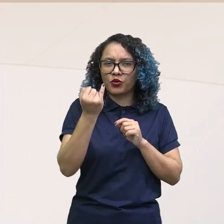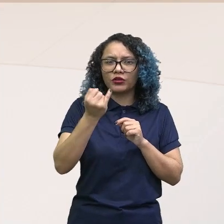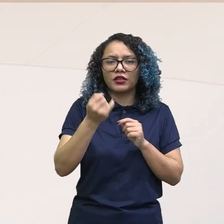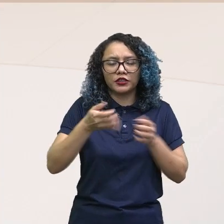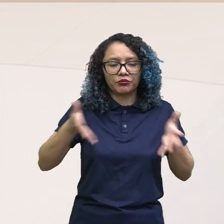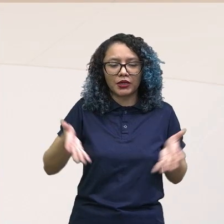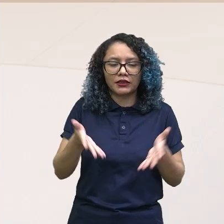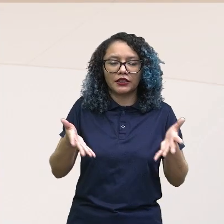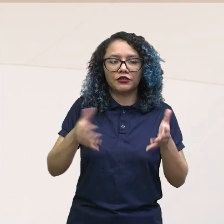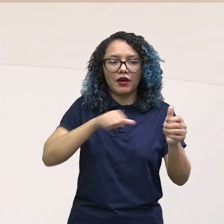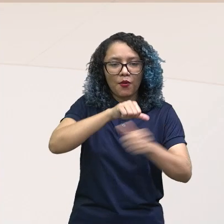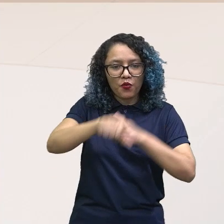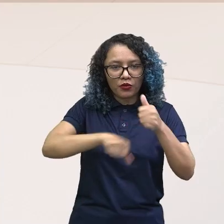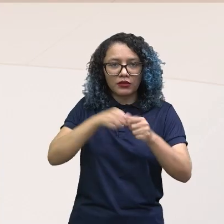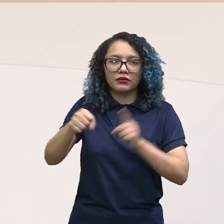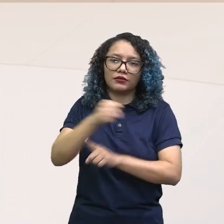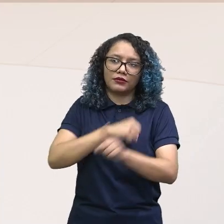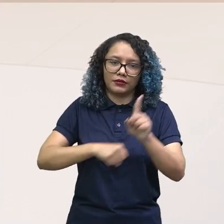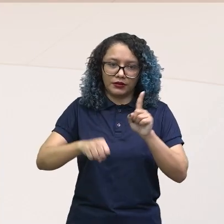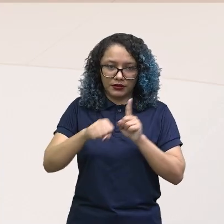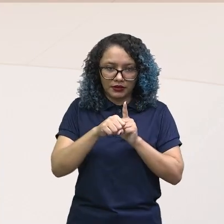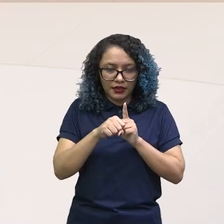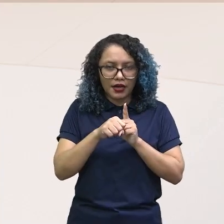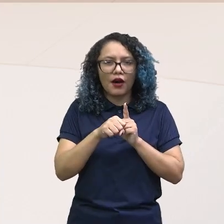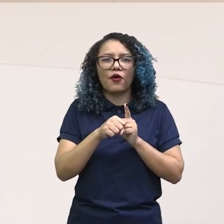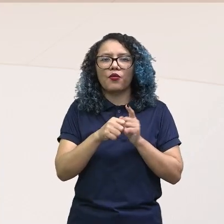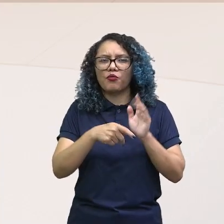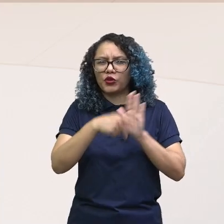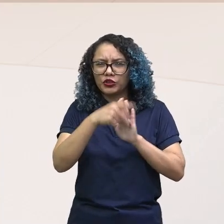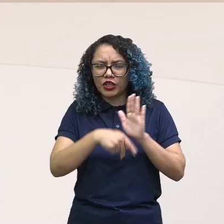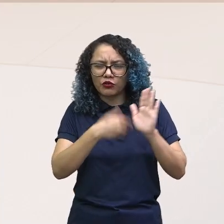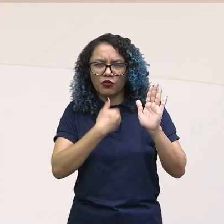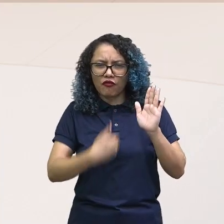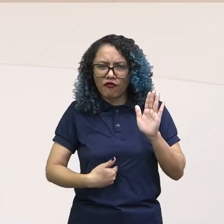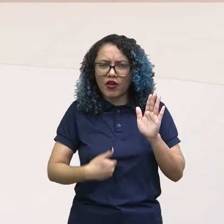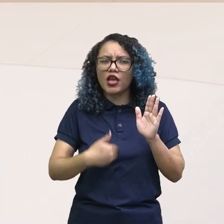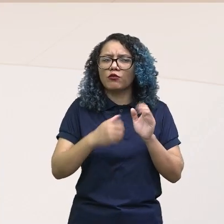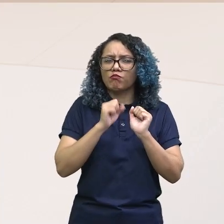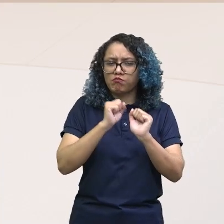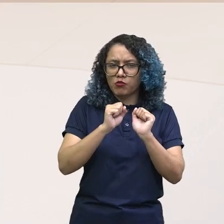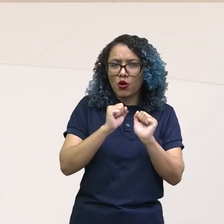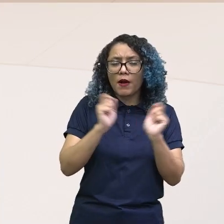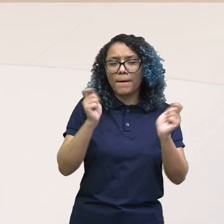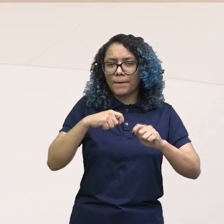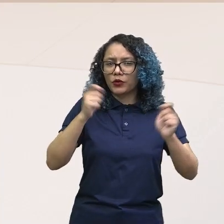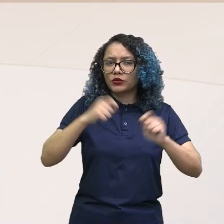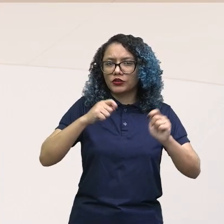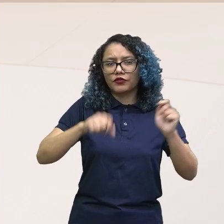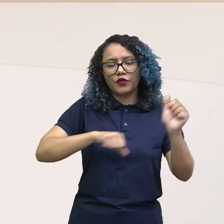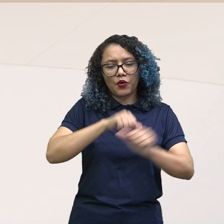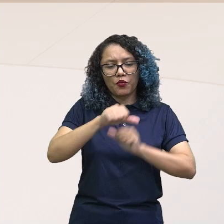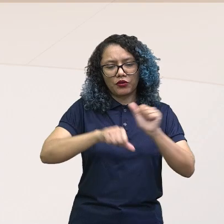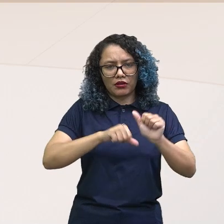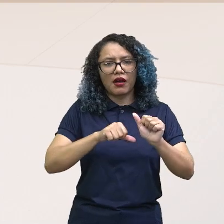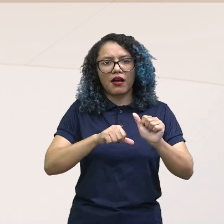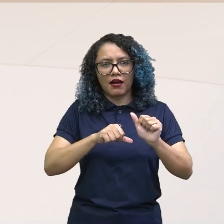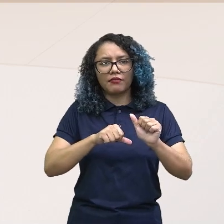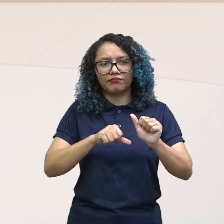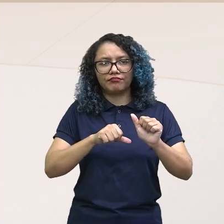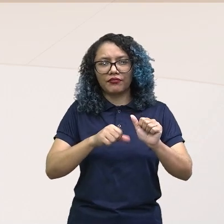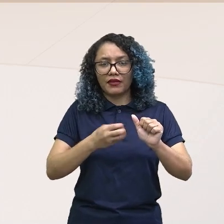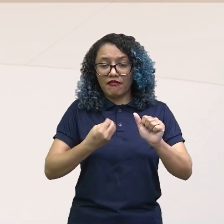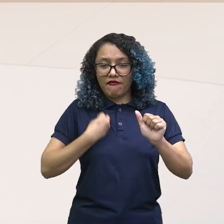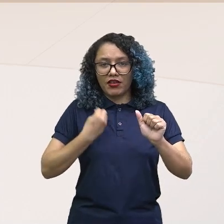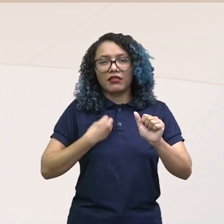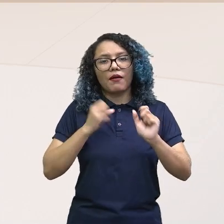na mobilidade social, né? Os programas de governo, as políticas públicas possibilitam as pessoas a sair de uma condição